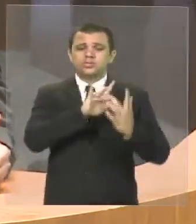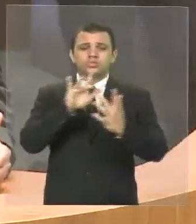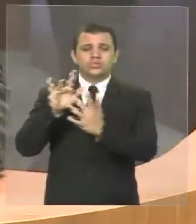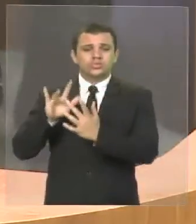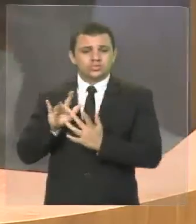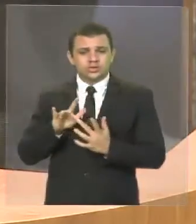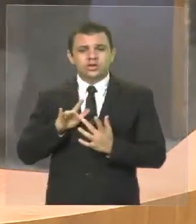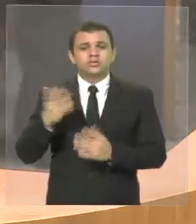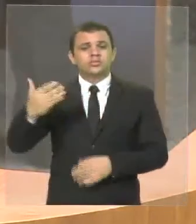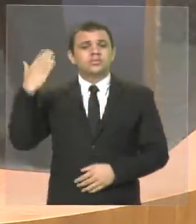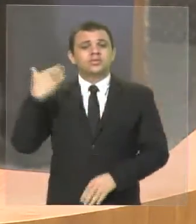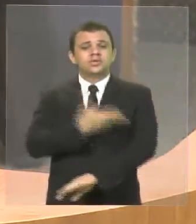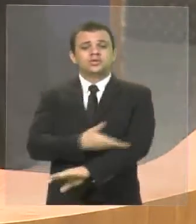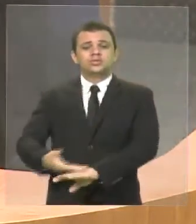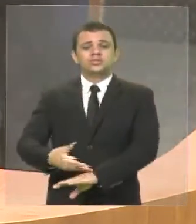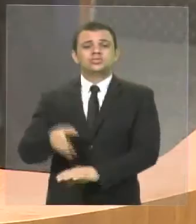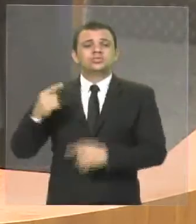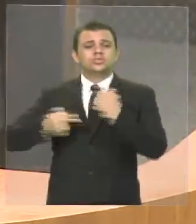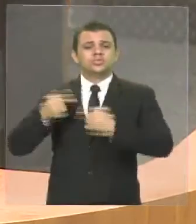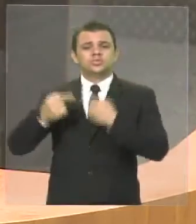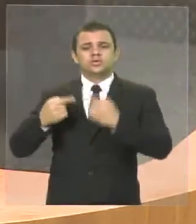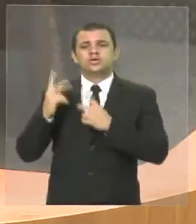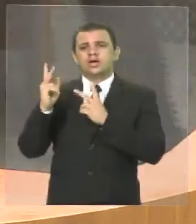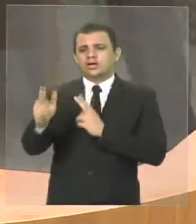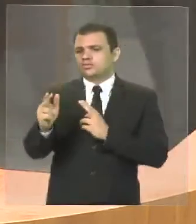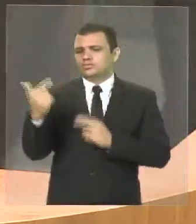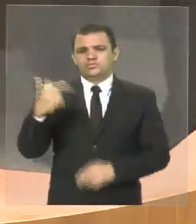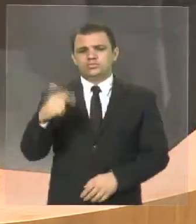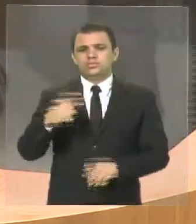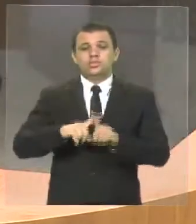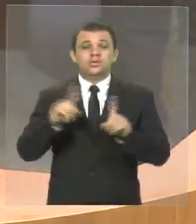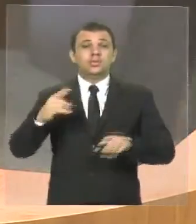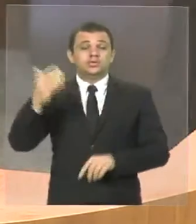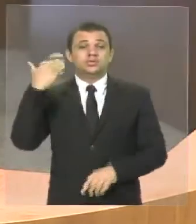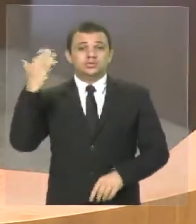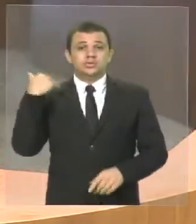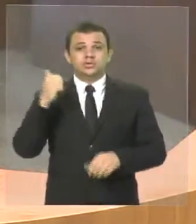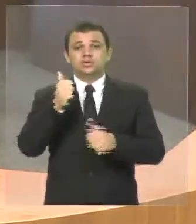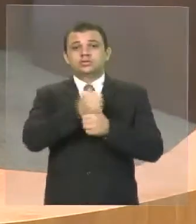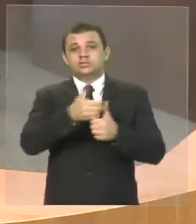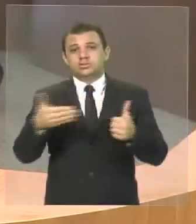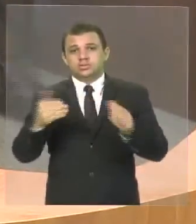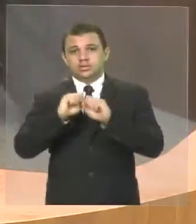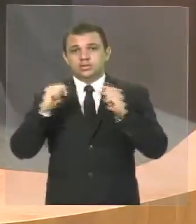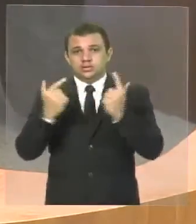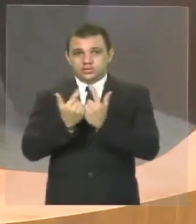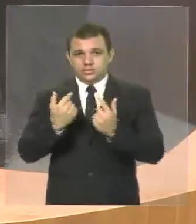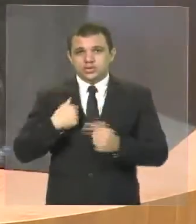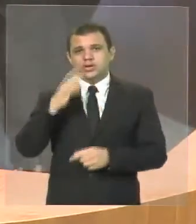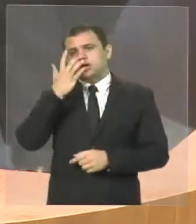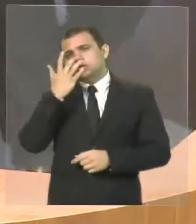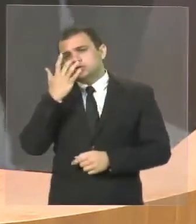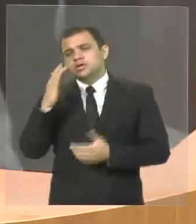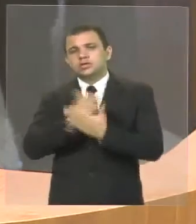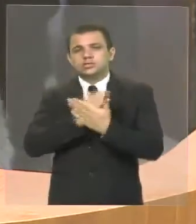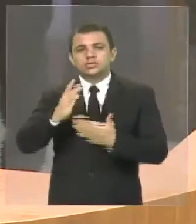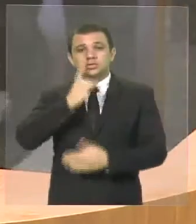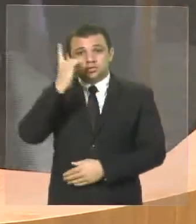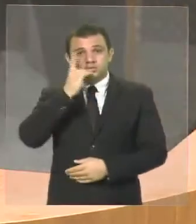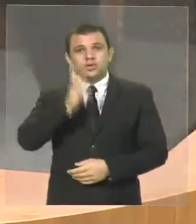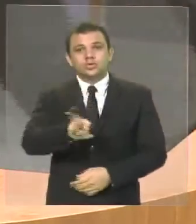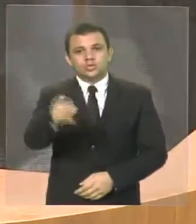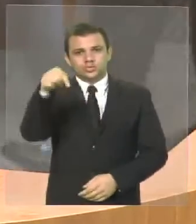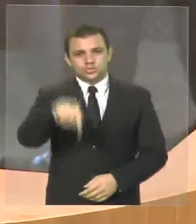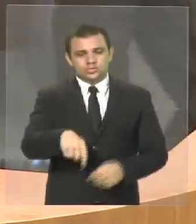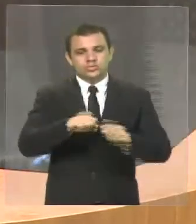a velha prática política. Mas acompanhava na legislatura passada alguns deputados que continuam nesta